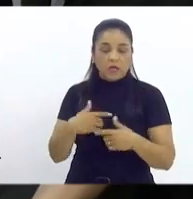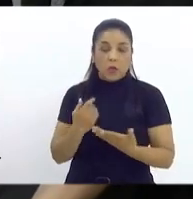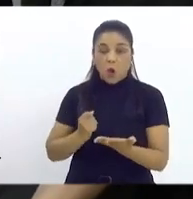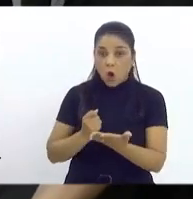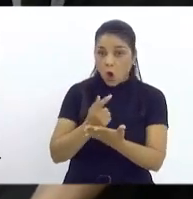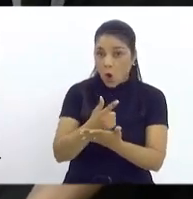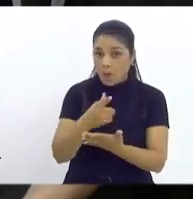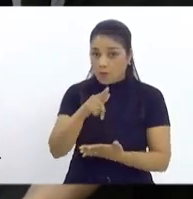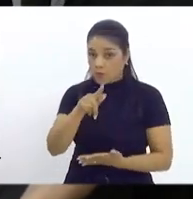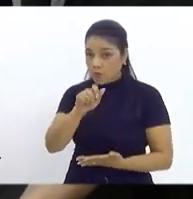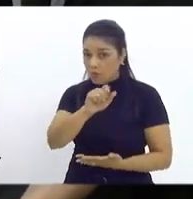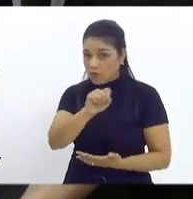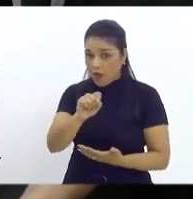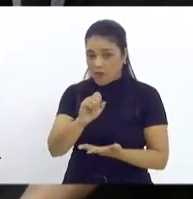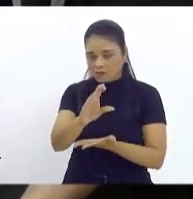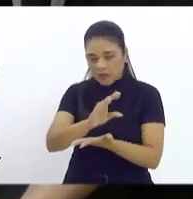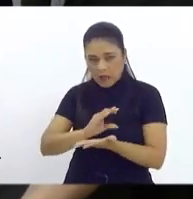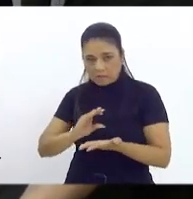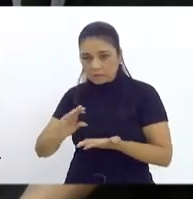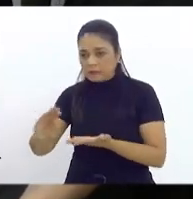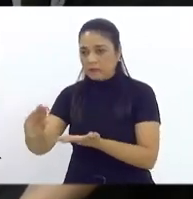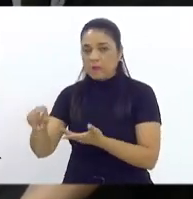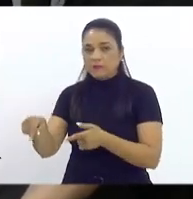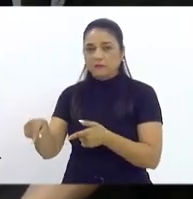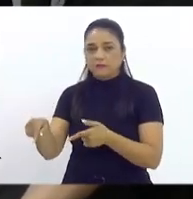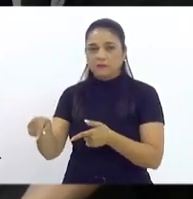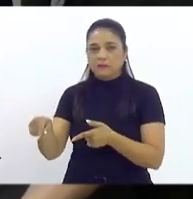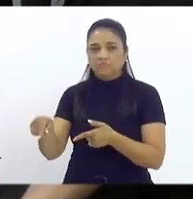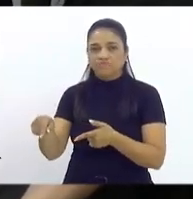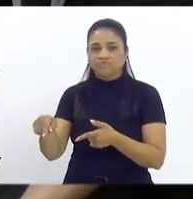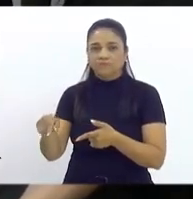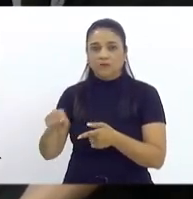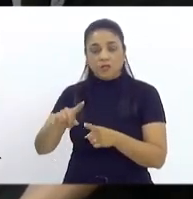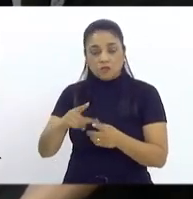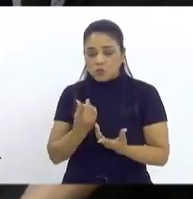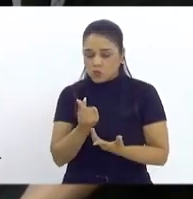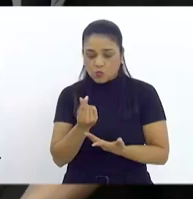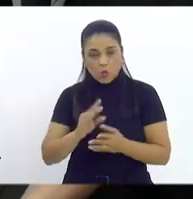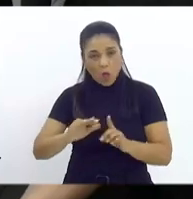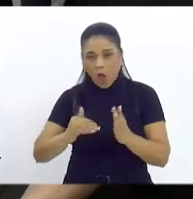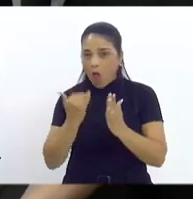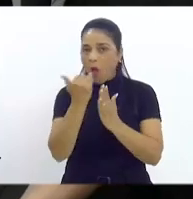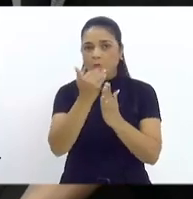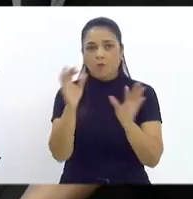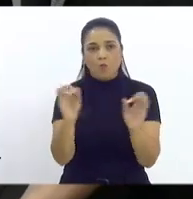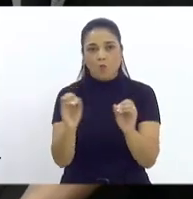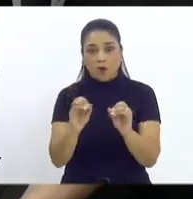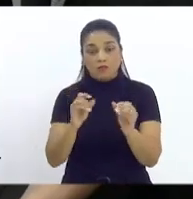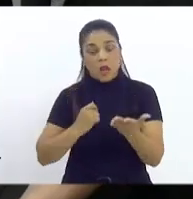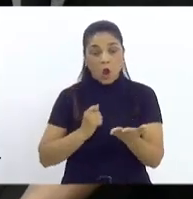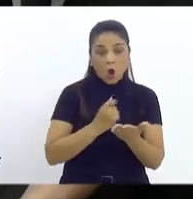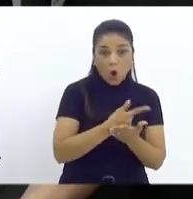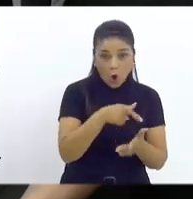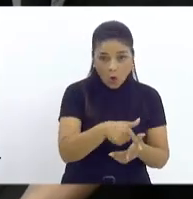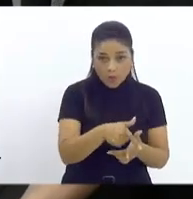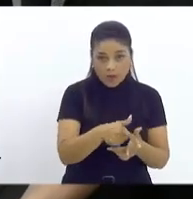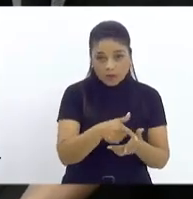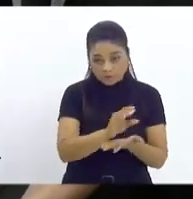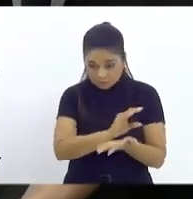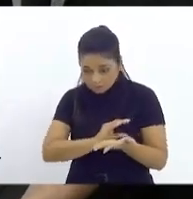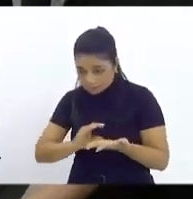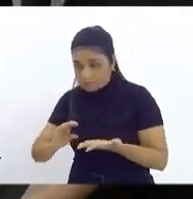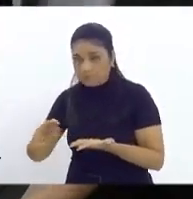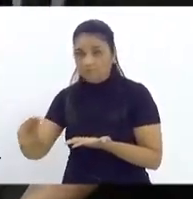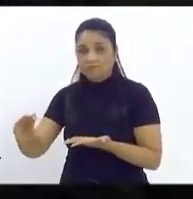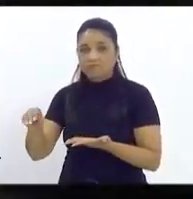gás, ela repassa sem receber nenhum incremento sobre o valor que ela é comprado. Então, se ela compra por um, ela repassa ao